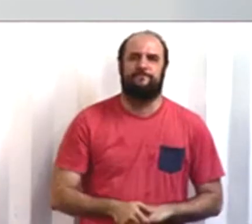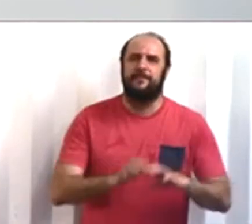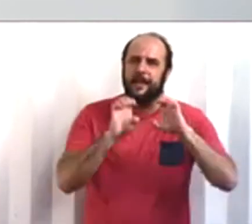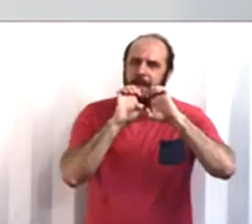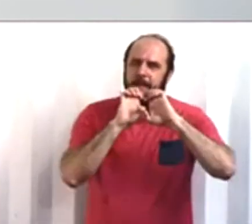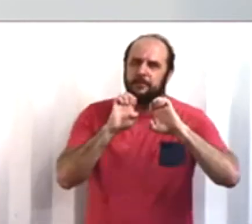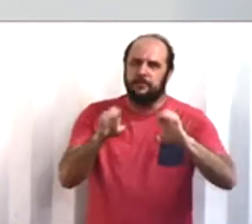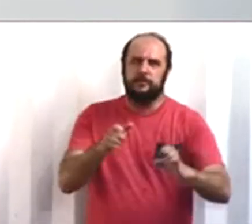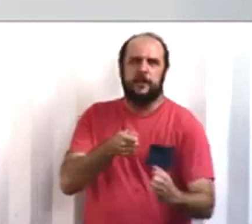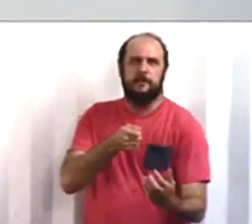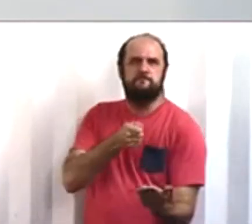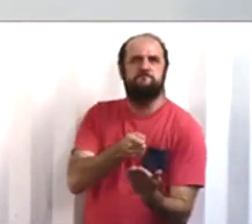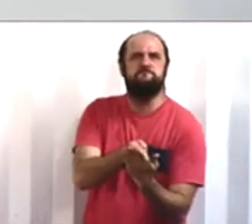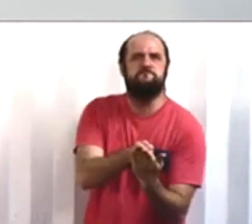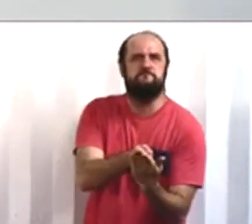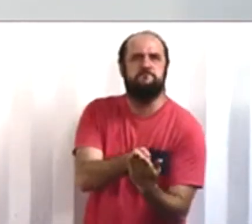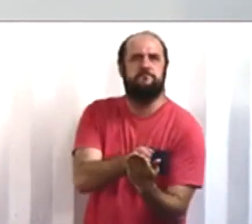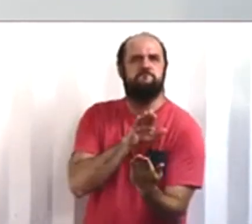uma ameaça.